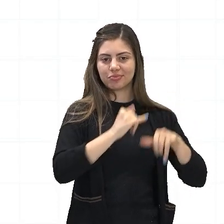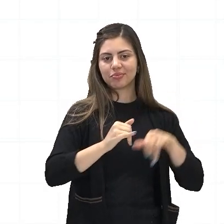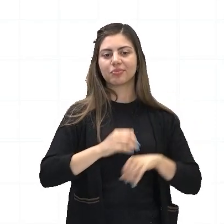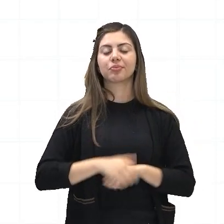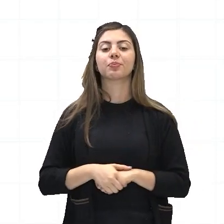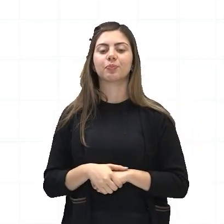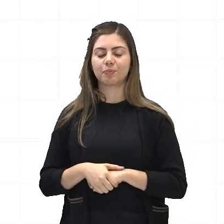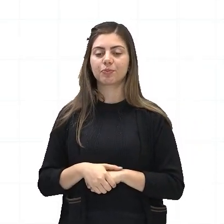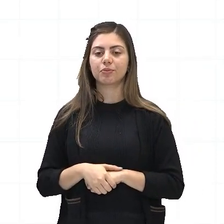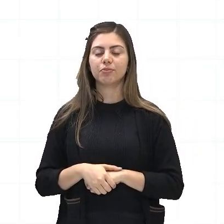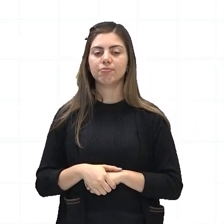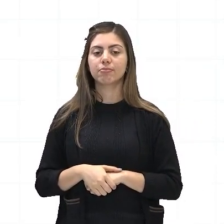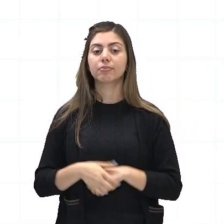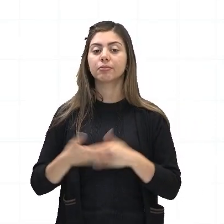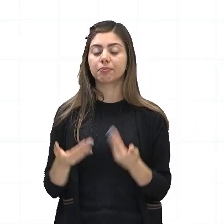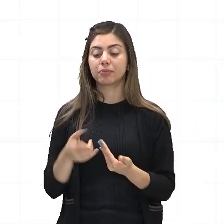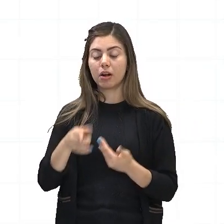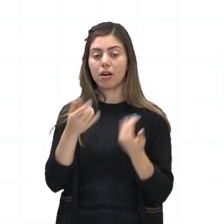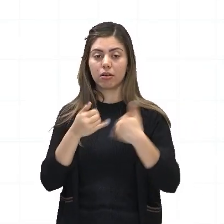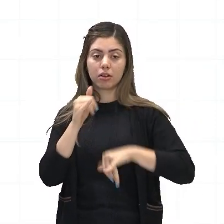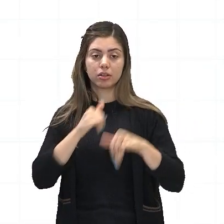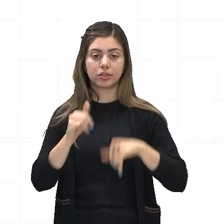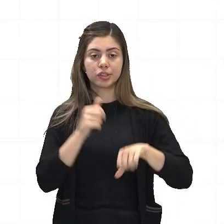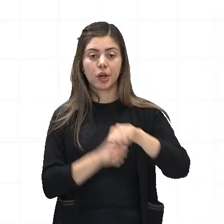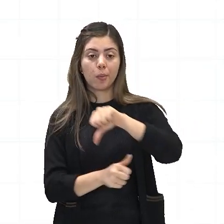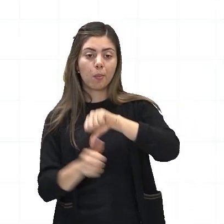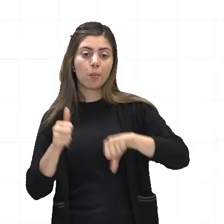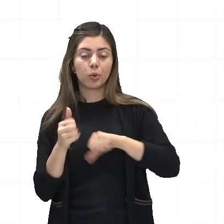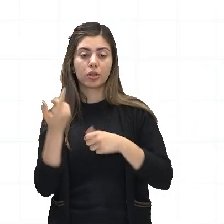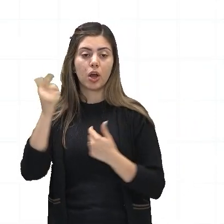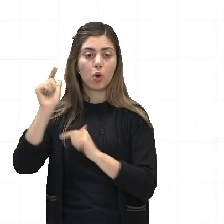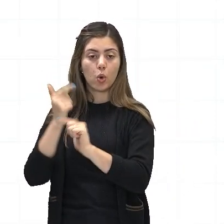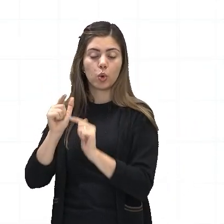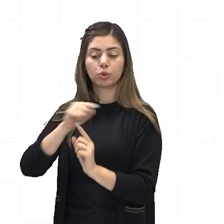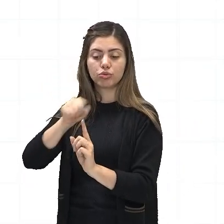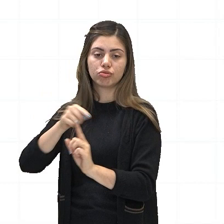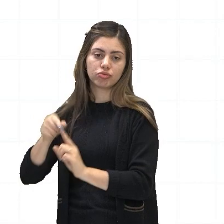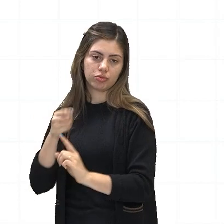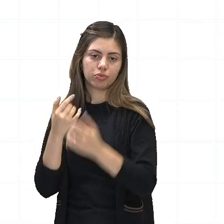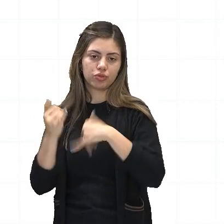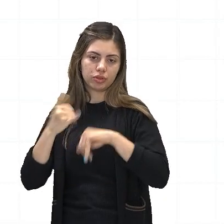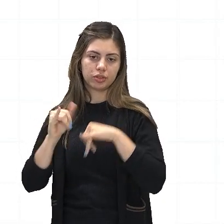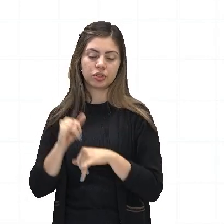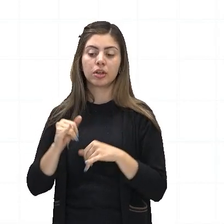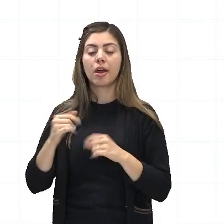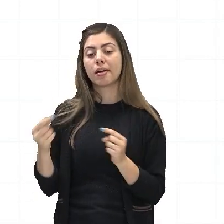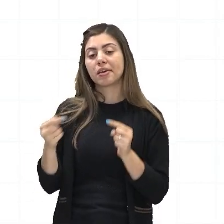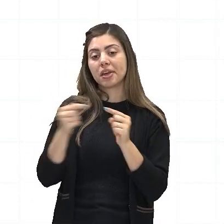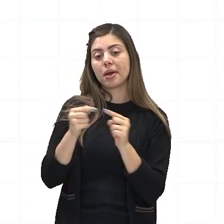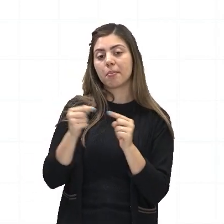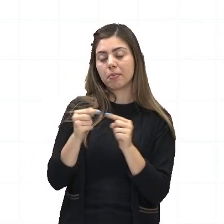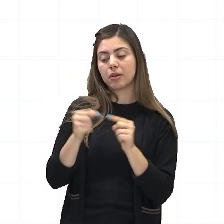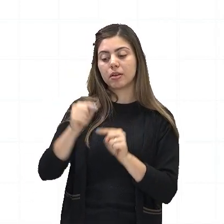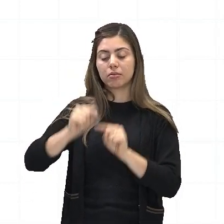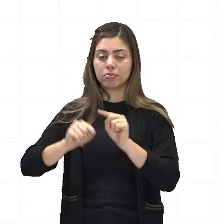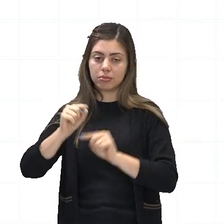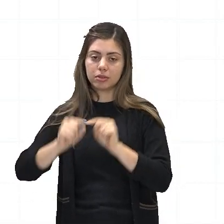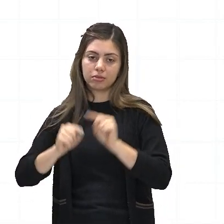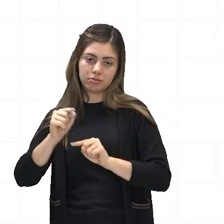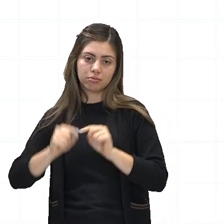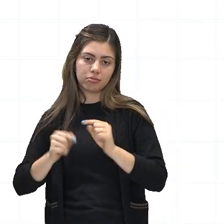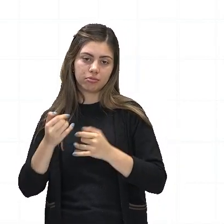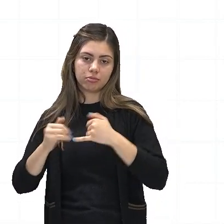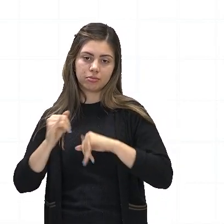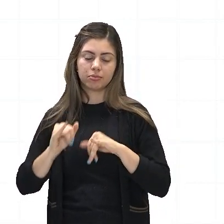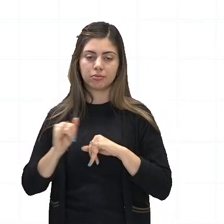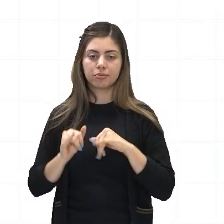energia elétrica, ela é transformada em outras energias de acordo com o aparelho. Então, você está observando ali, e